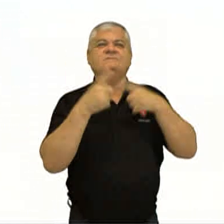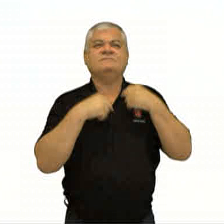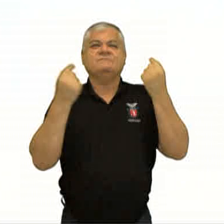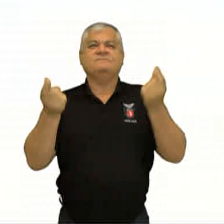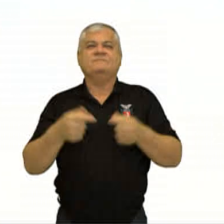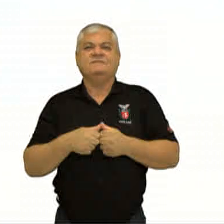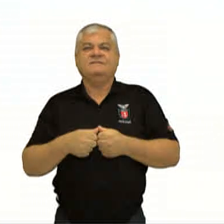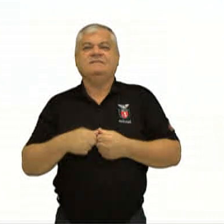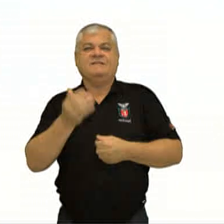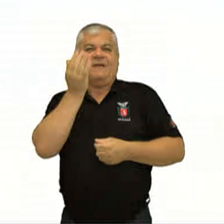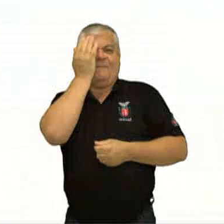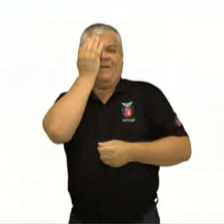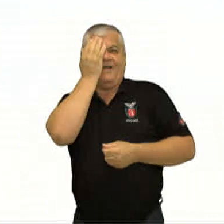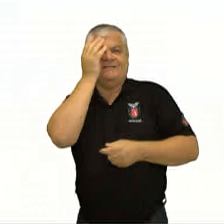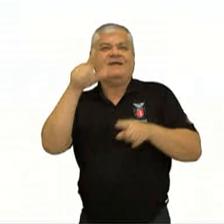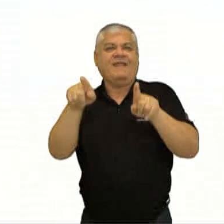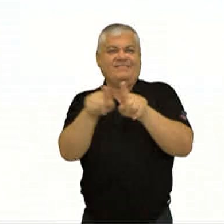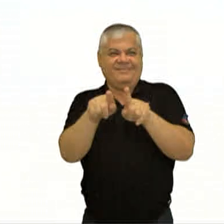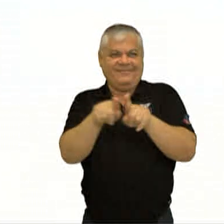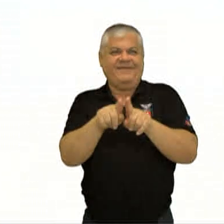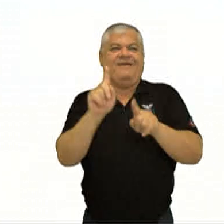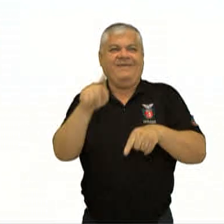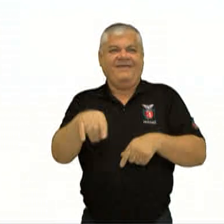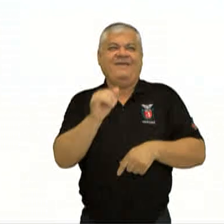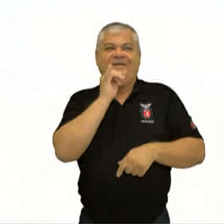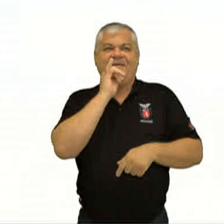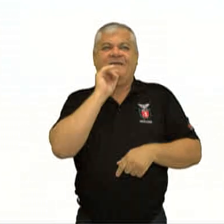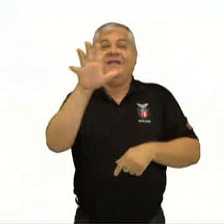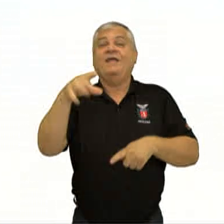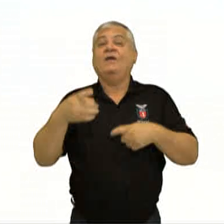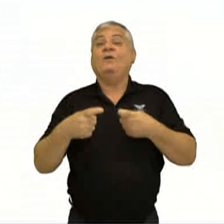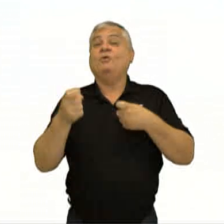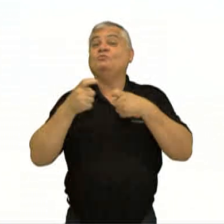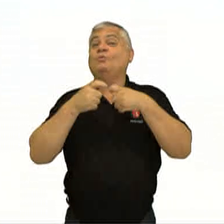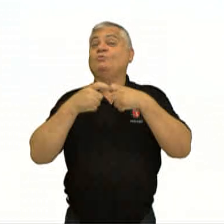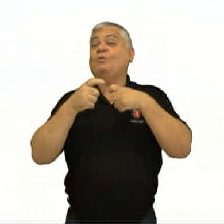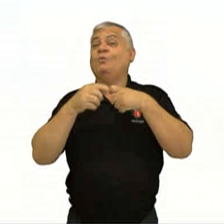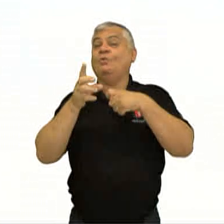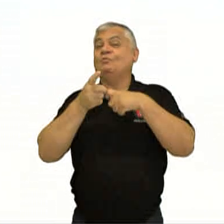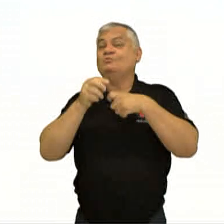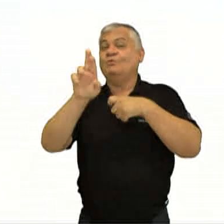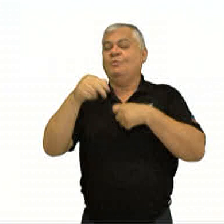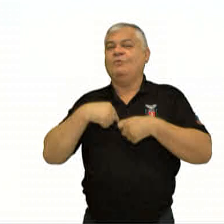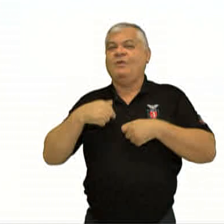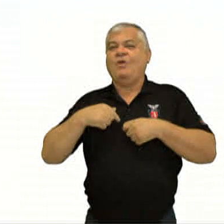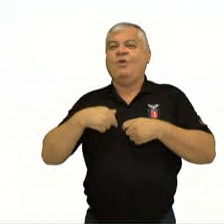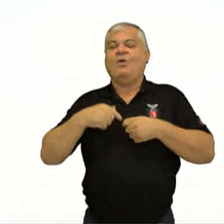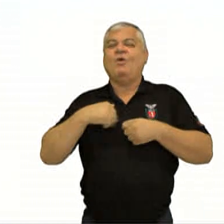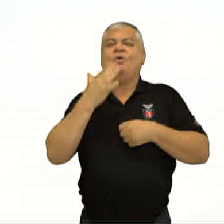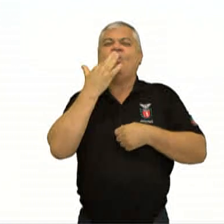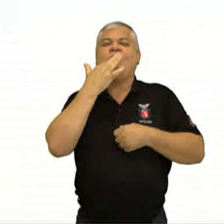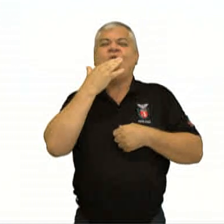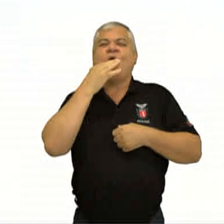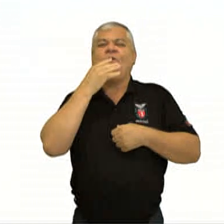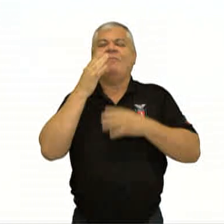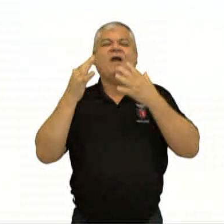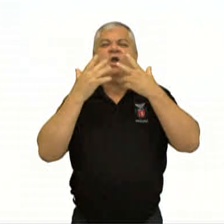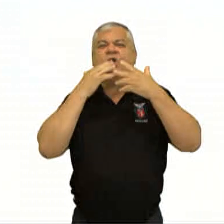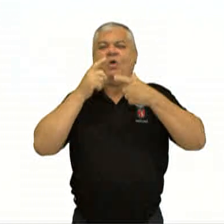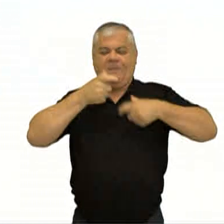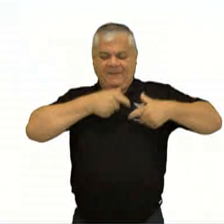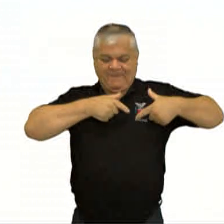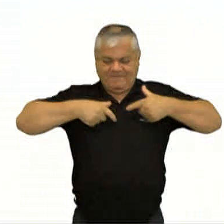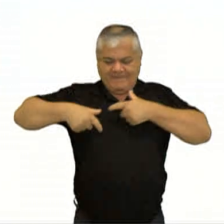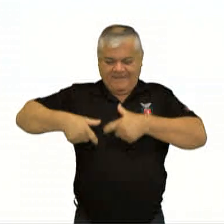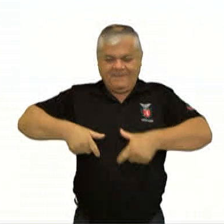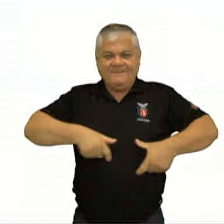servo de Pantaleone, que às vezes é o doutor. Seu traje é feito de retalhos muito coloridos. E ele, que é o